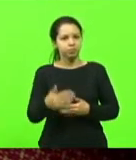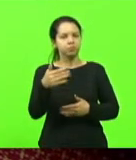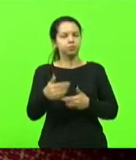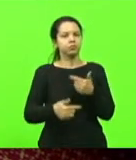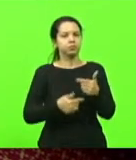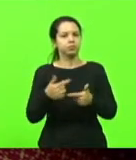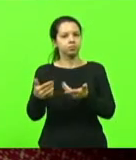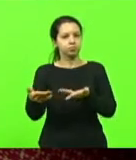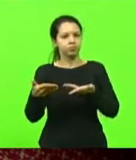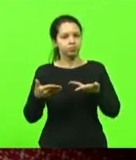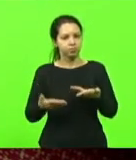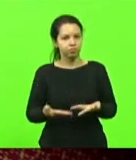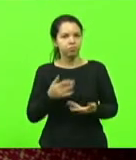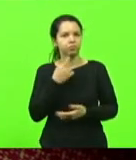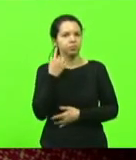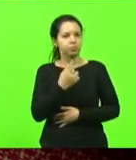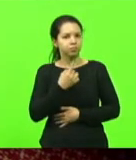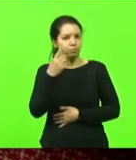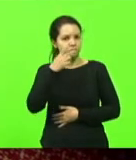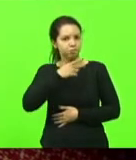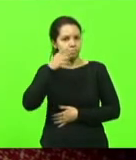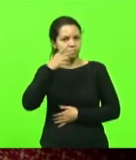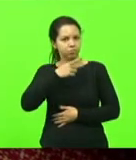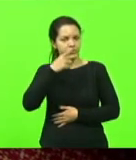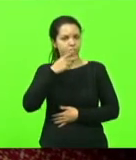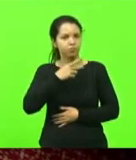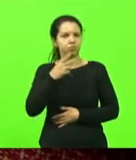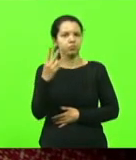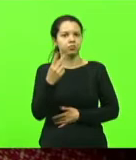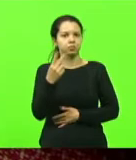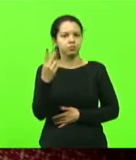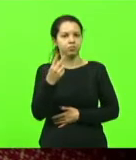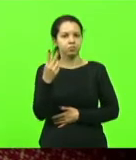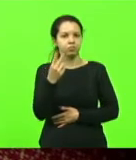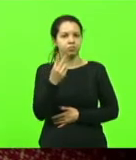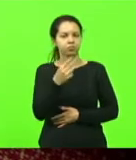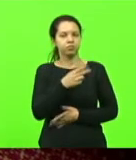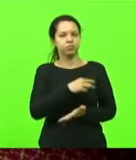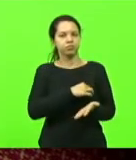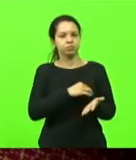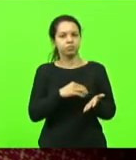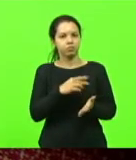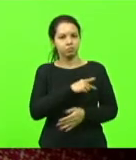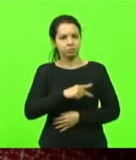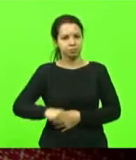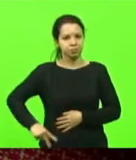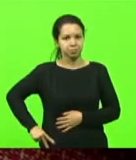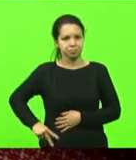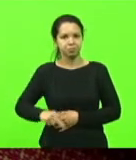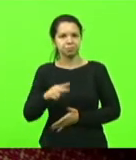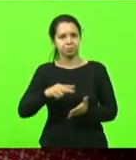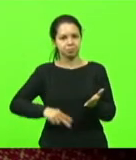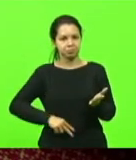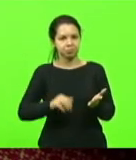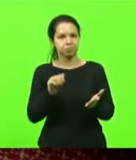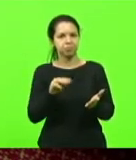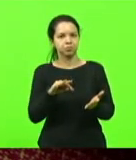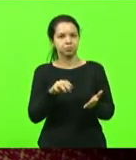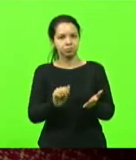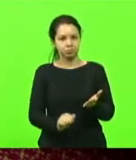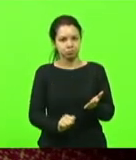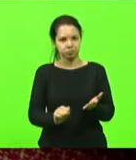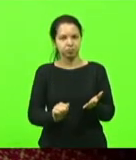convidou o senhor deputado Kennedy Nunes, segundo o vice-presidente, para proceder à leitura da ata da sessão anterior que,